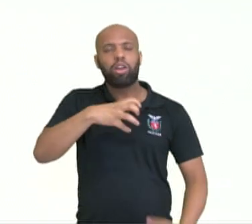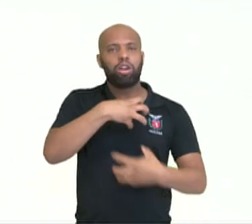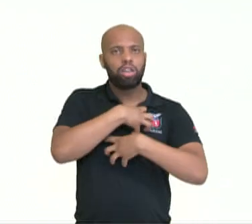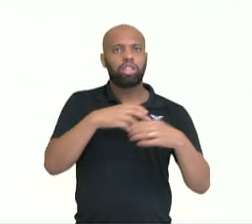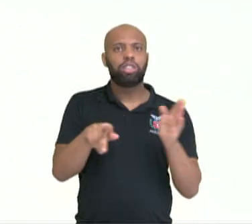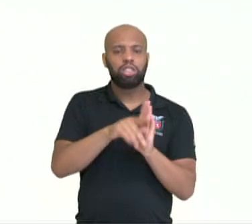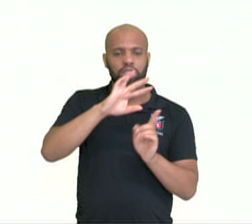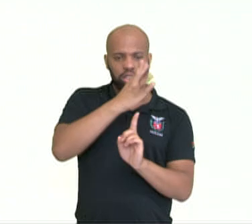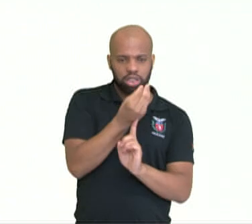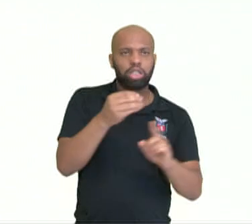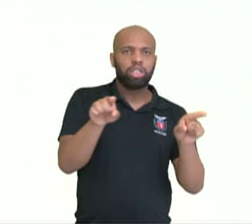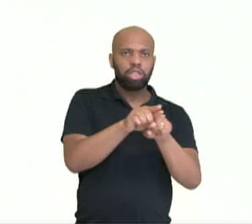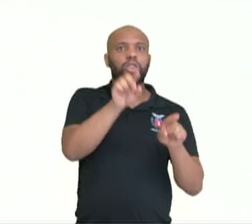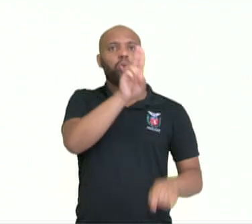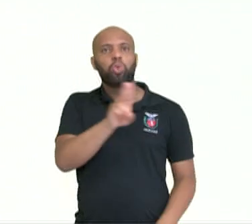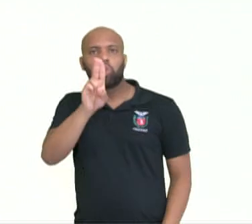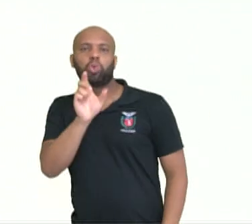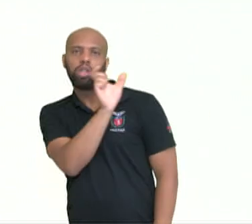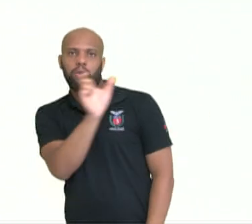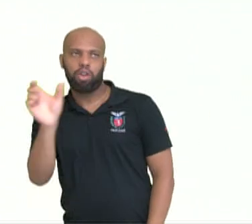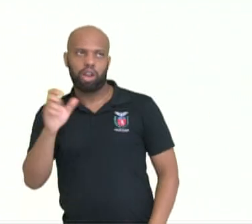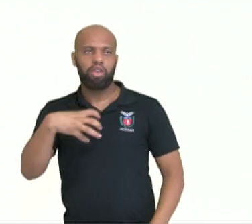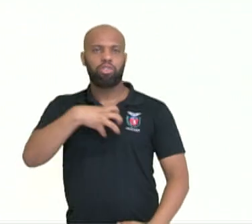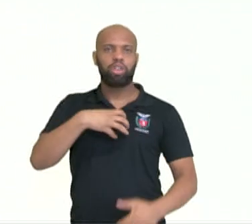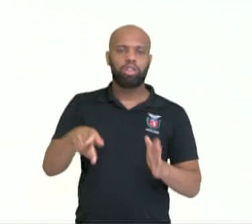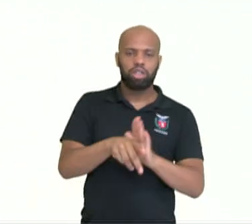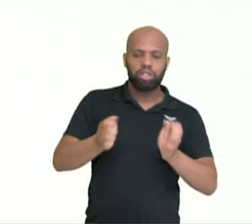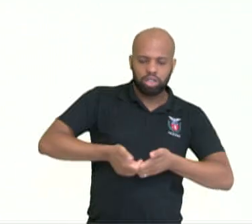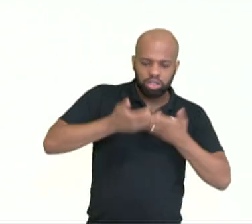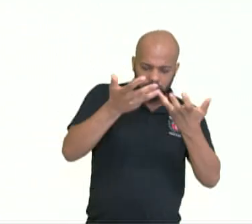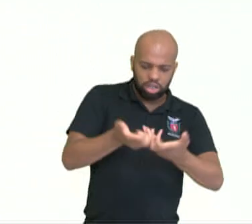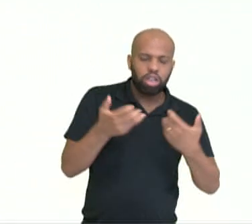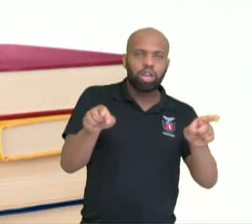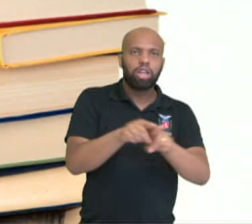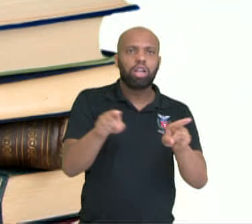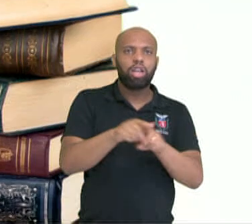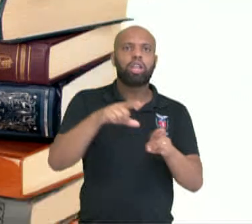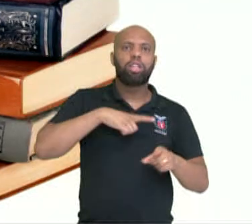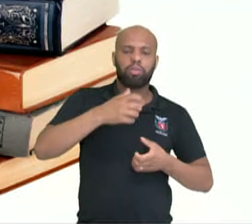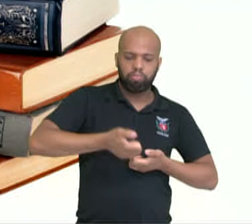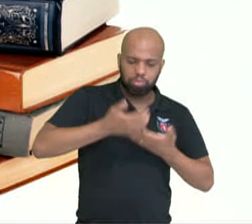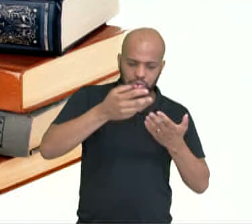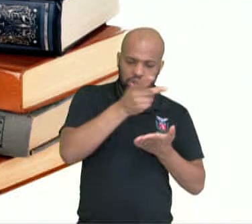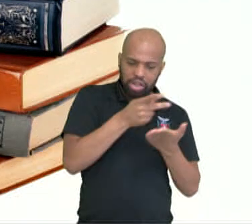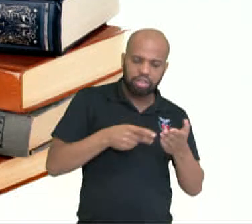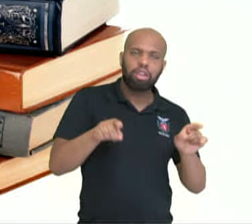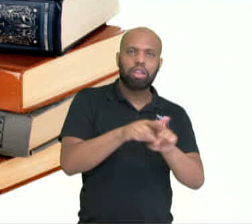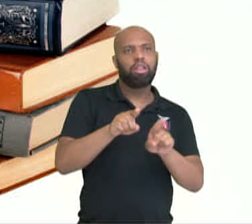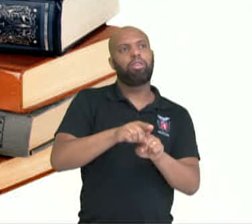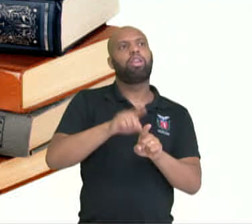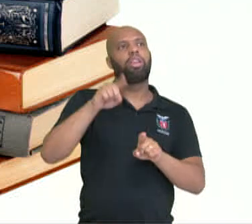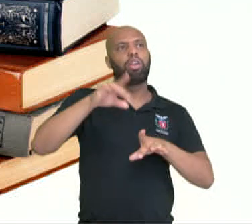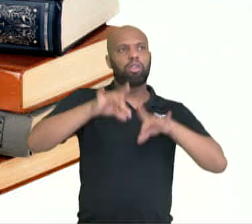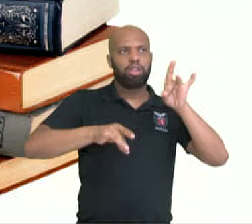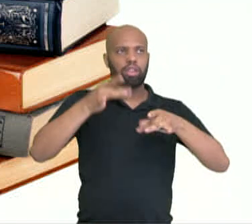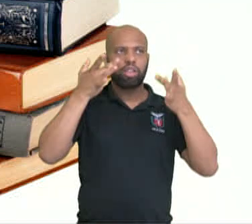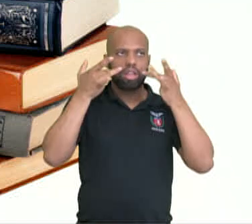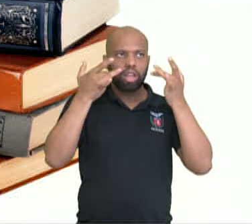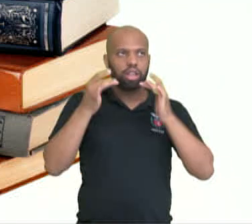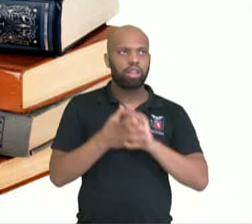no uso das palavras. Nessa forma de expressão também fazem parte a poesia e o teatro. Olha